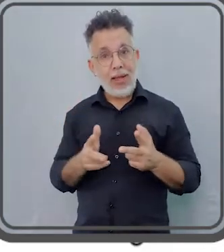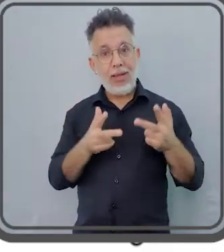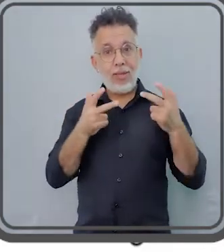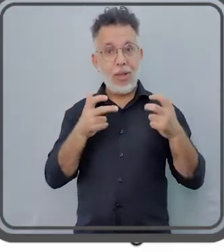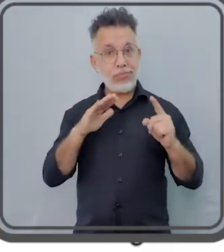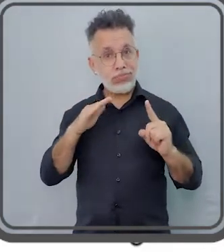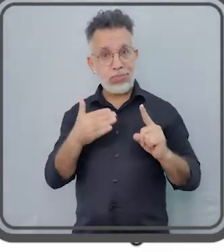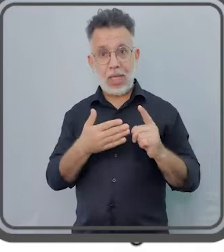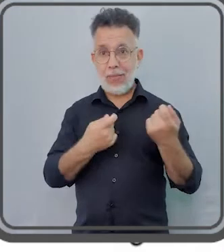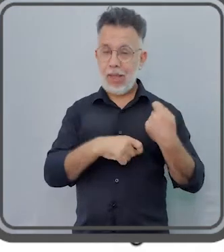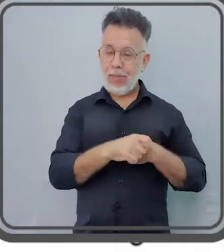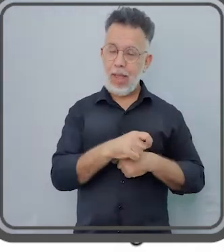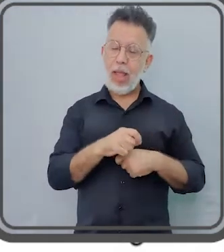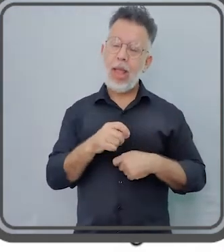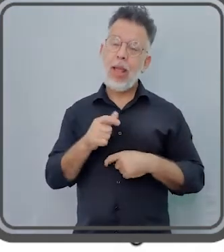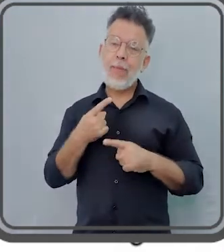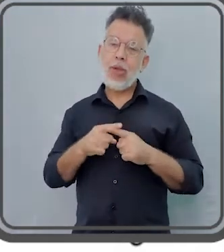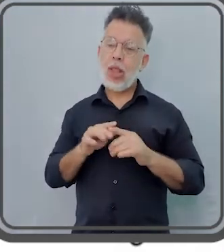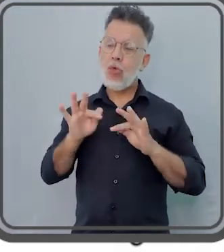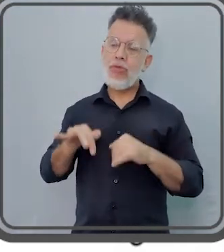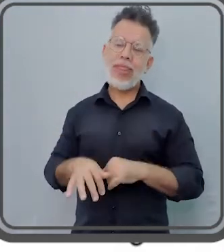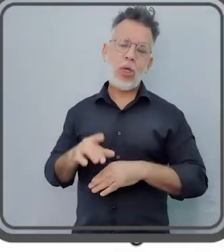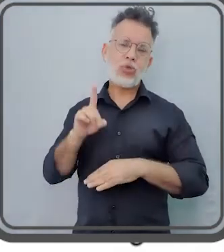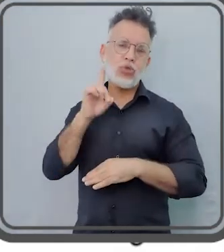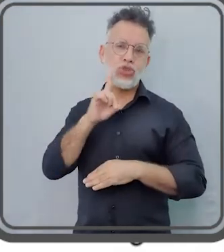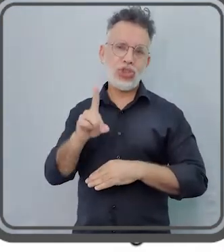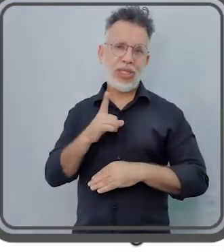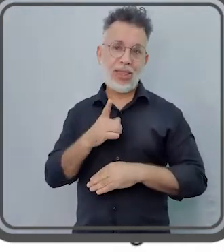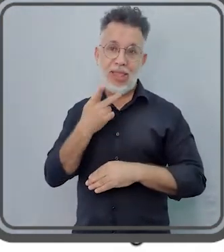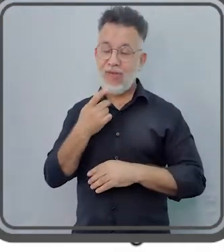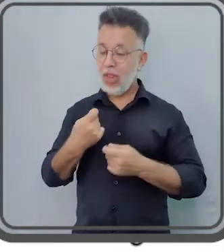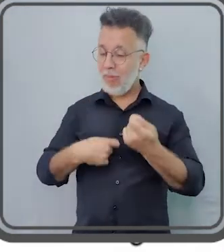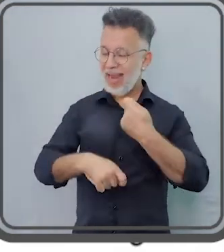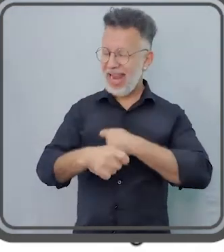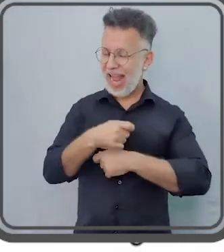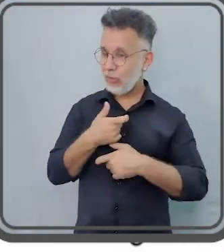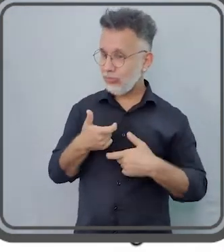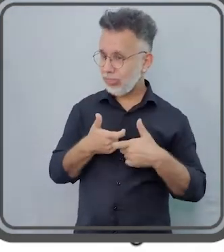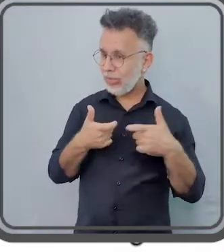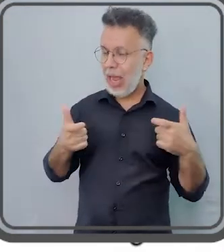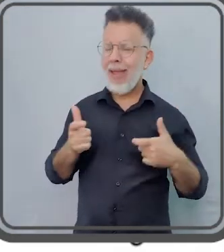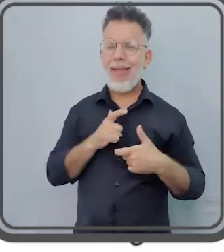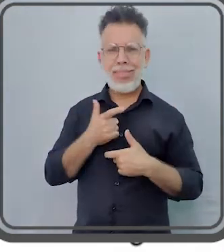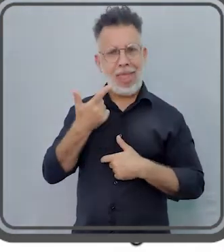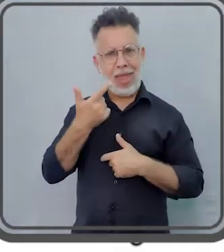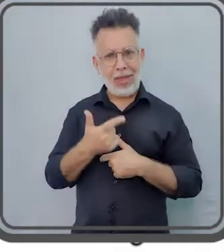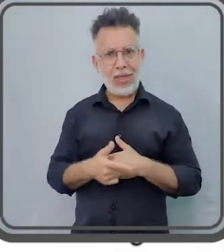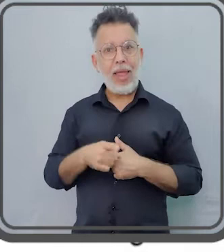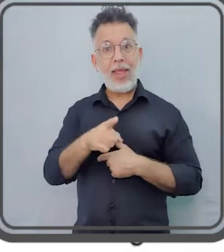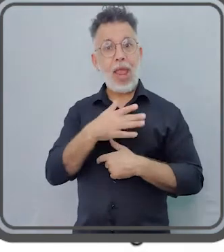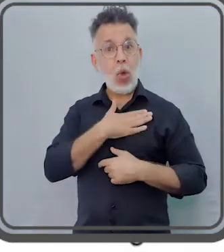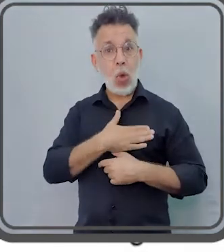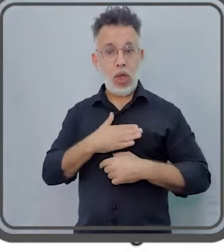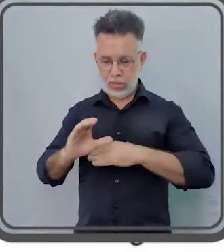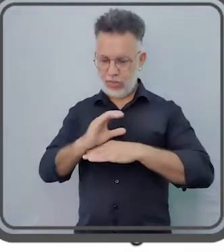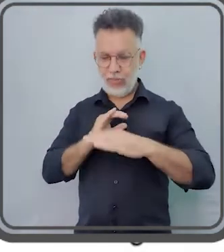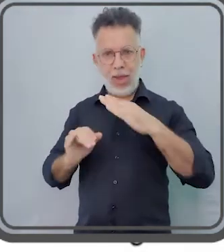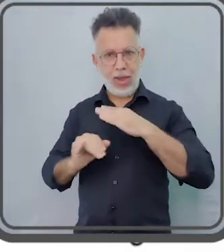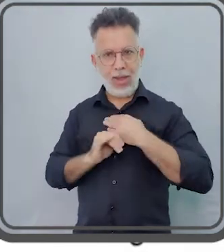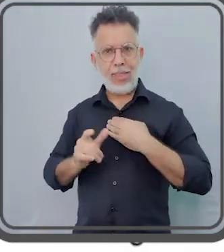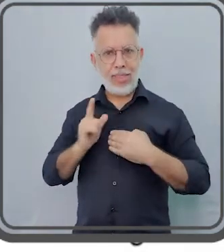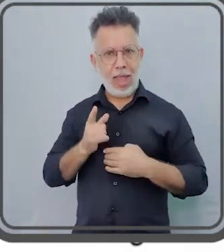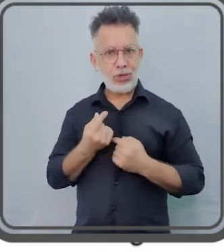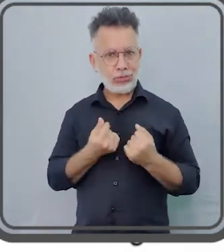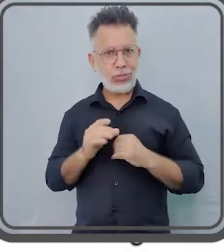gente é muito embasada do propósito, mas a gente está falando de um mercado gigantesco, que tem recorrência, e quem gosta de investimento, quem entende de investimento, sabe que